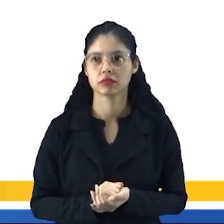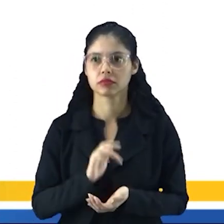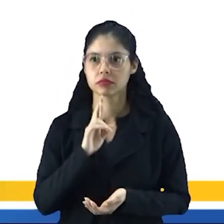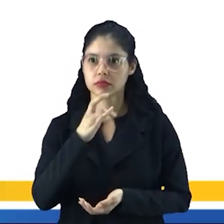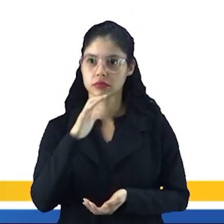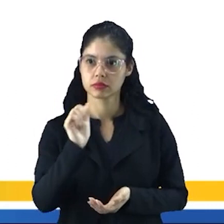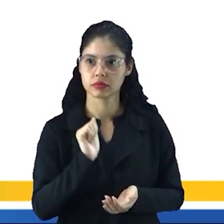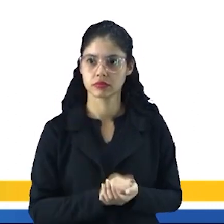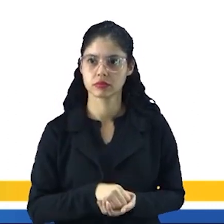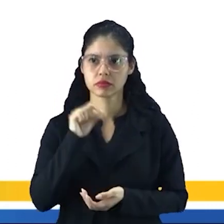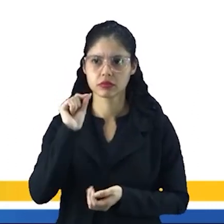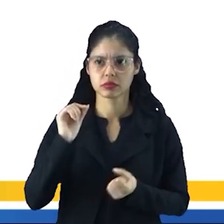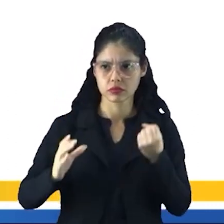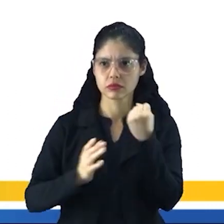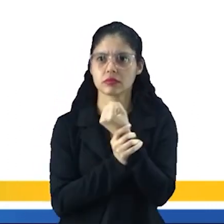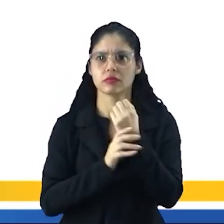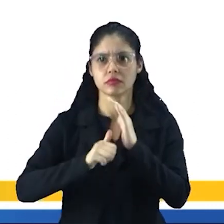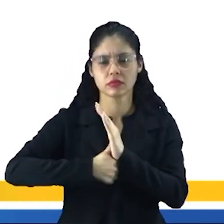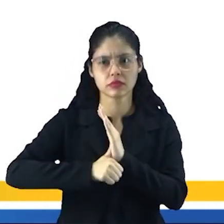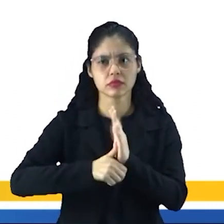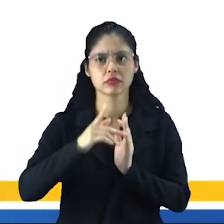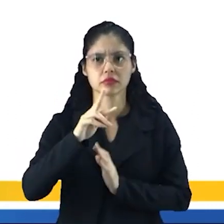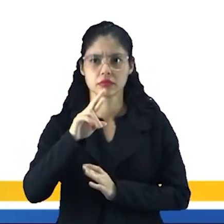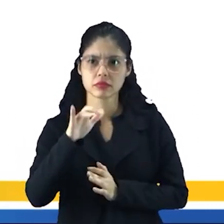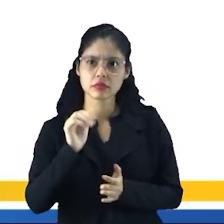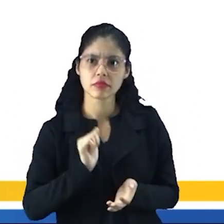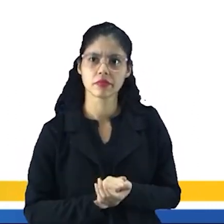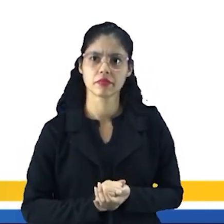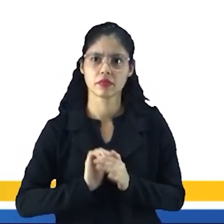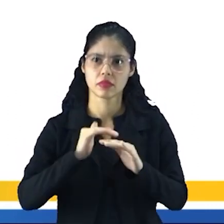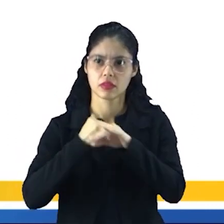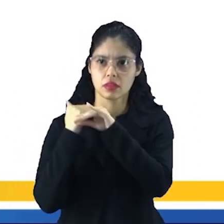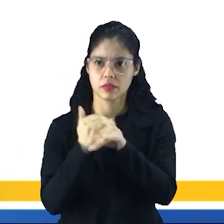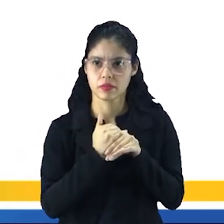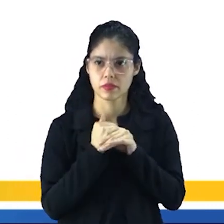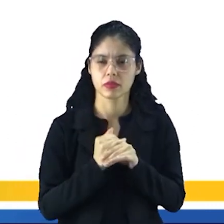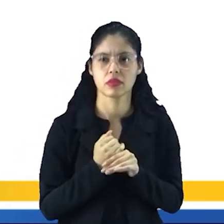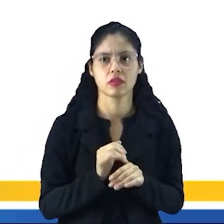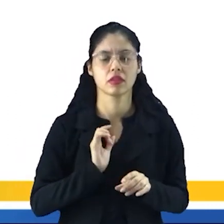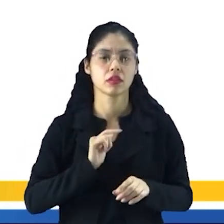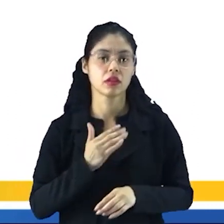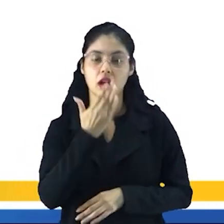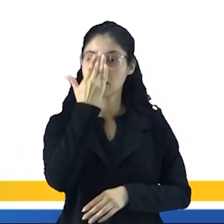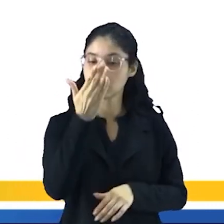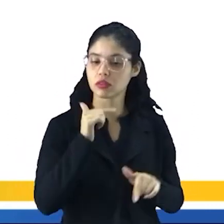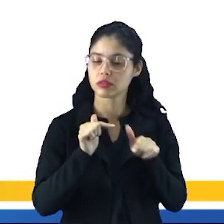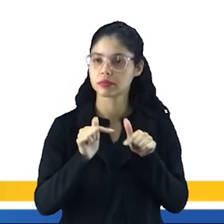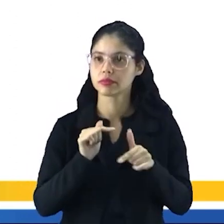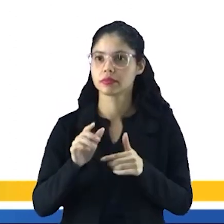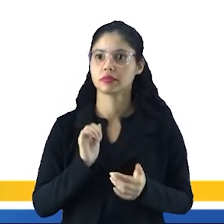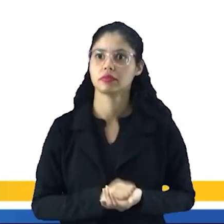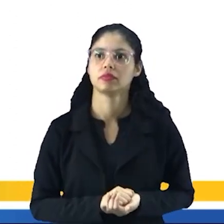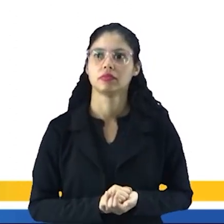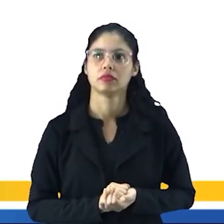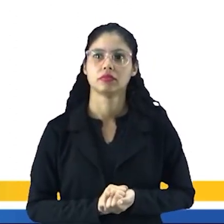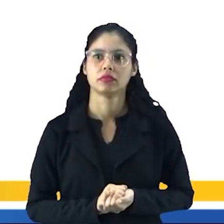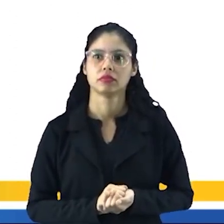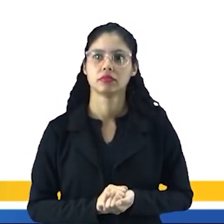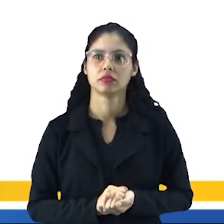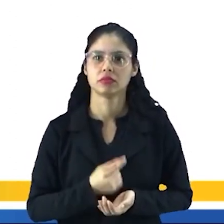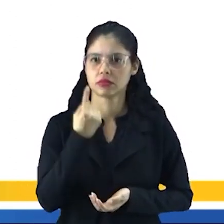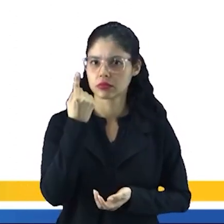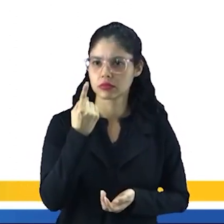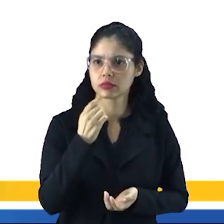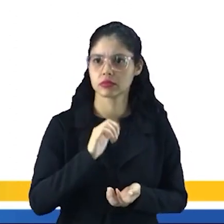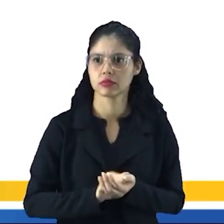na raça, o que lhe segura identidade peculiar, são iguais enquanto frente ao trabalho. Num